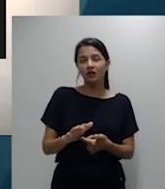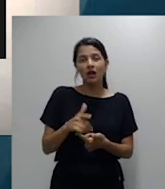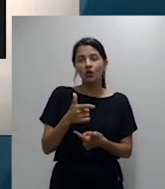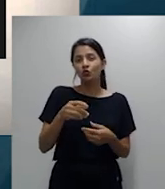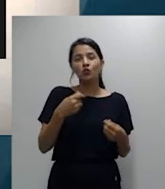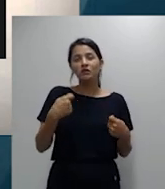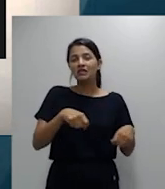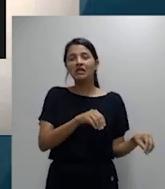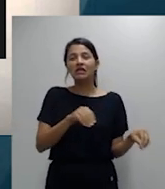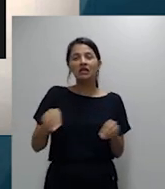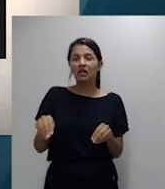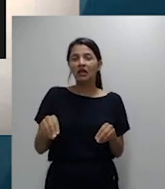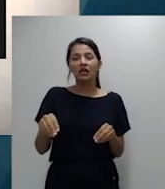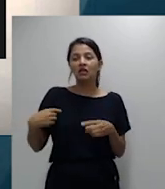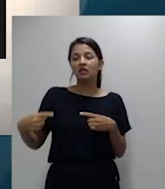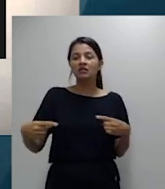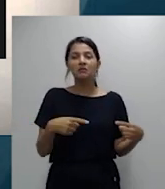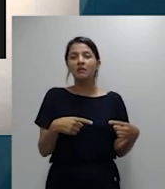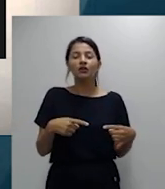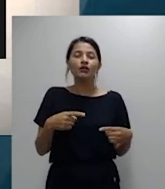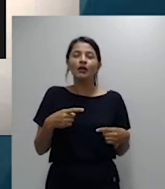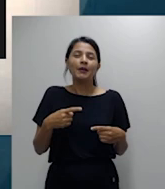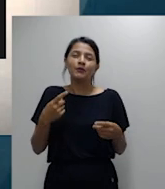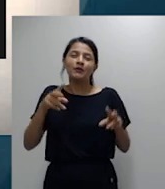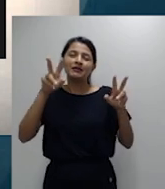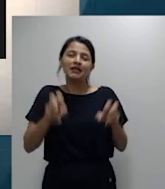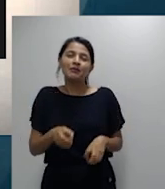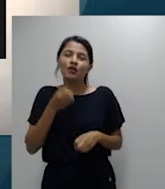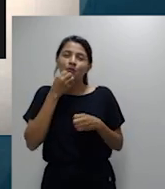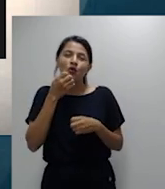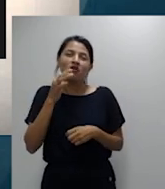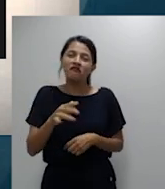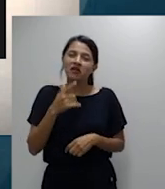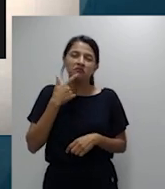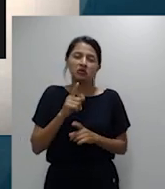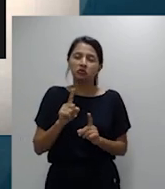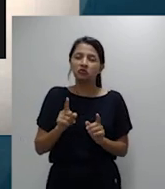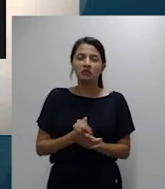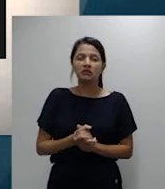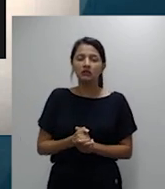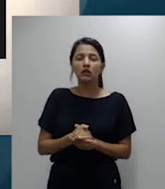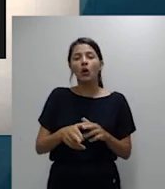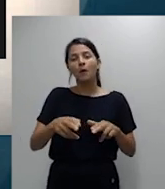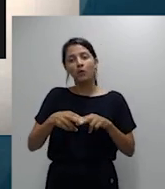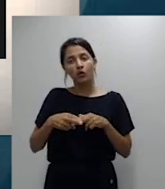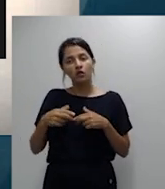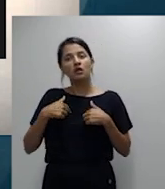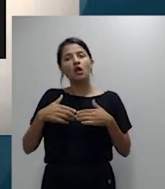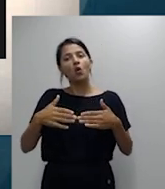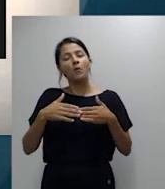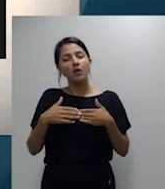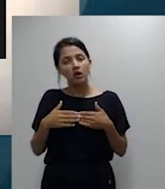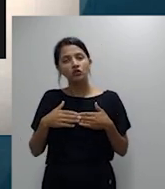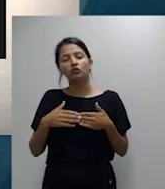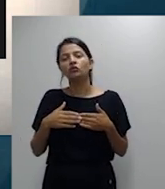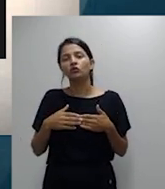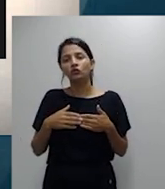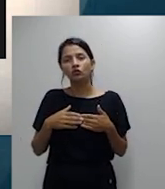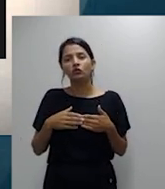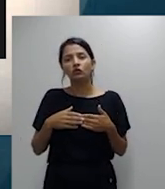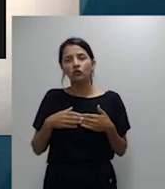pagamento do debate Na sua bolsa gente só sabe juntamente vestido e por isso eu peço provimento